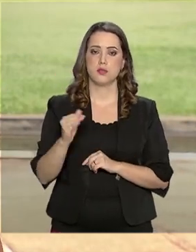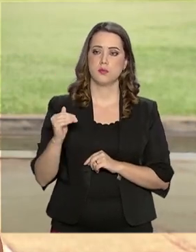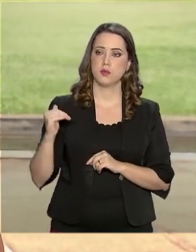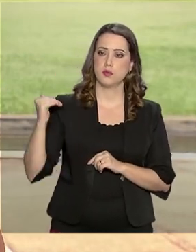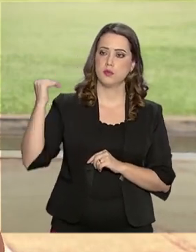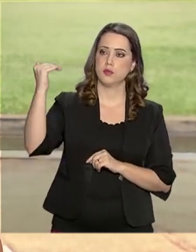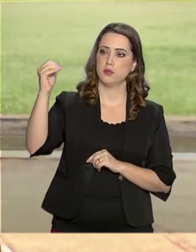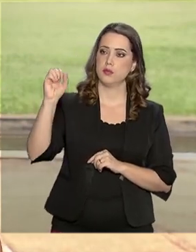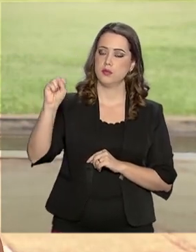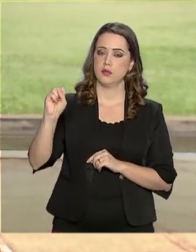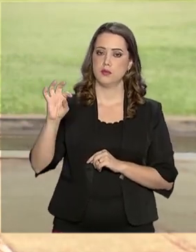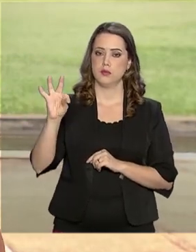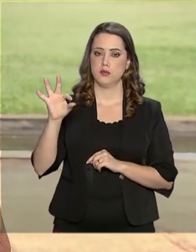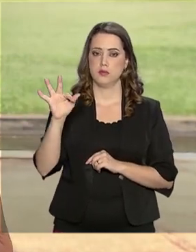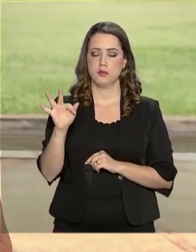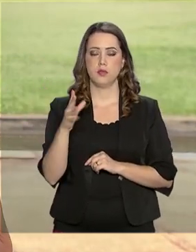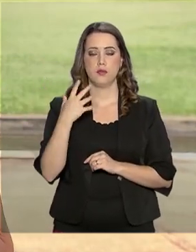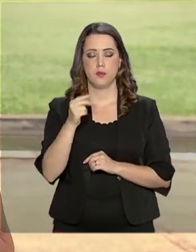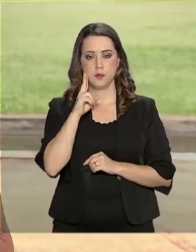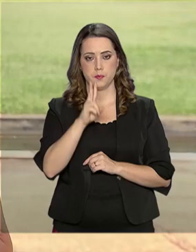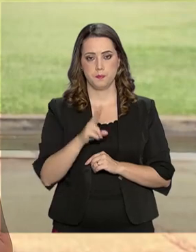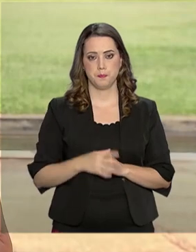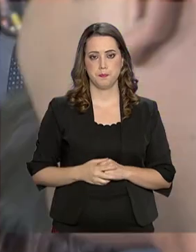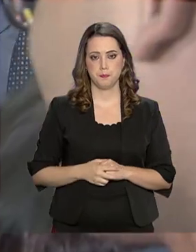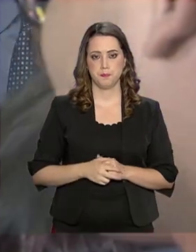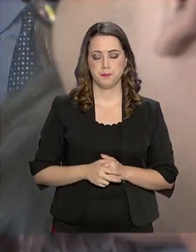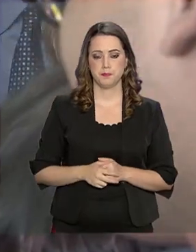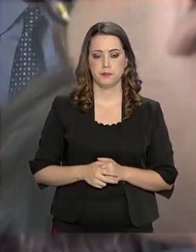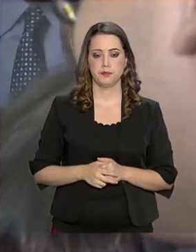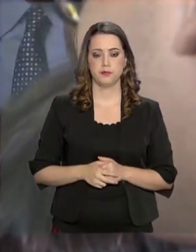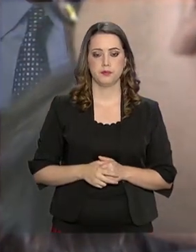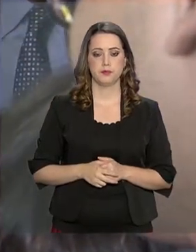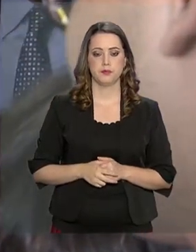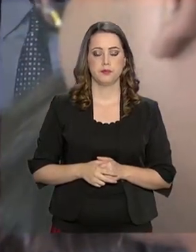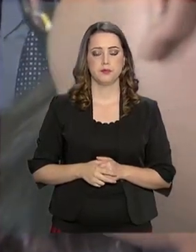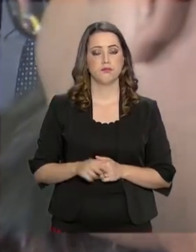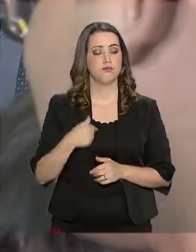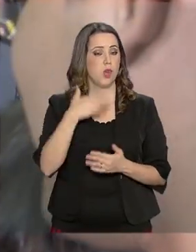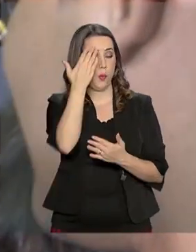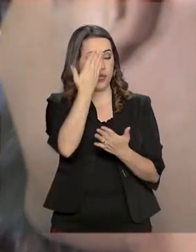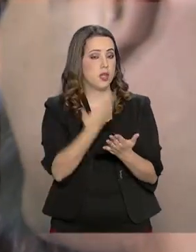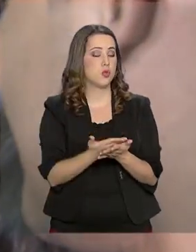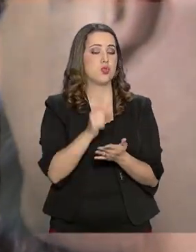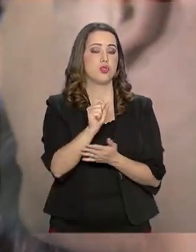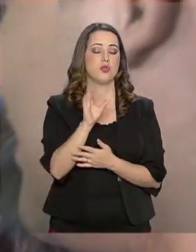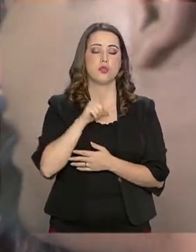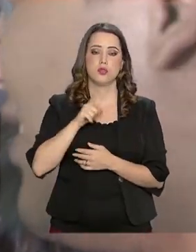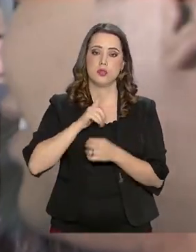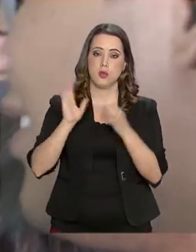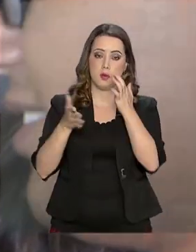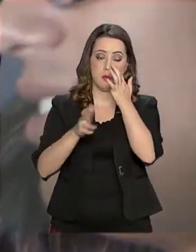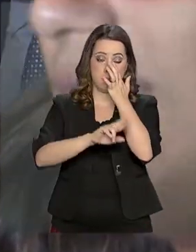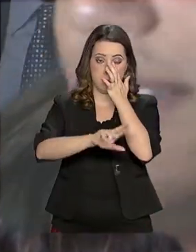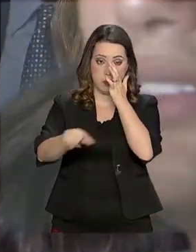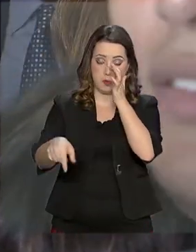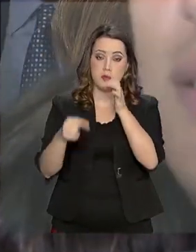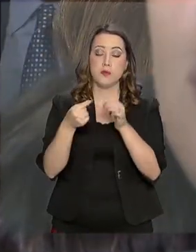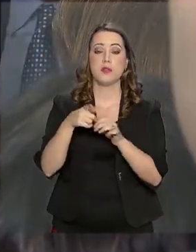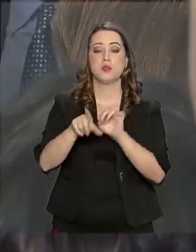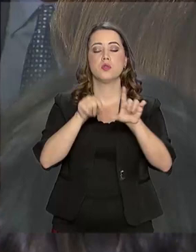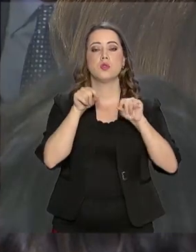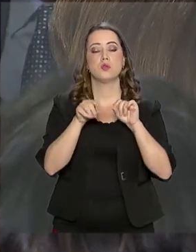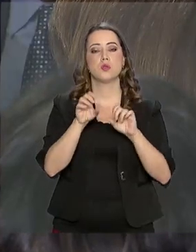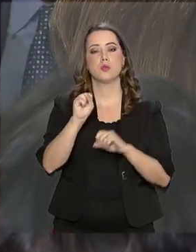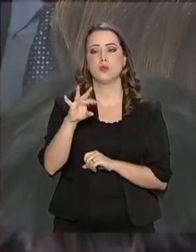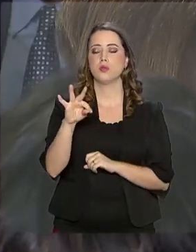tribunal federal vamos ouvi lo acredito que já houve várias sessões supremo no sentido